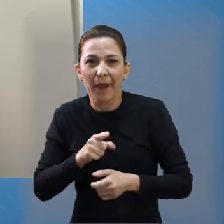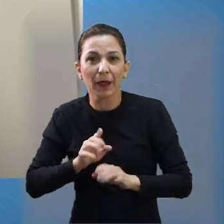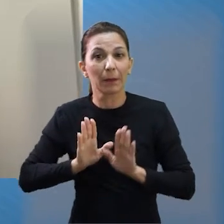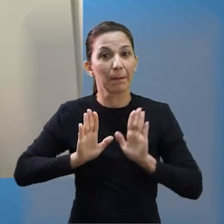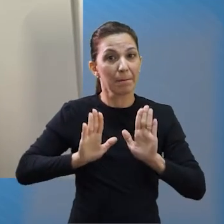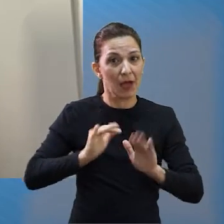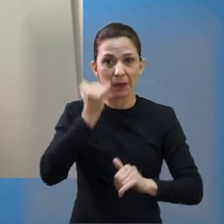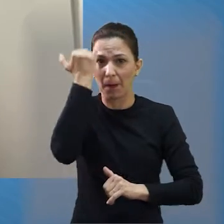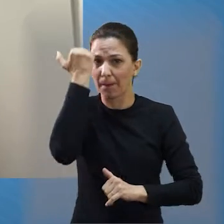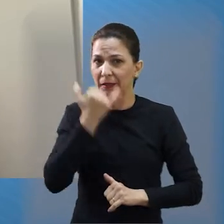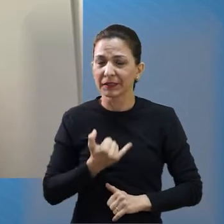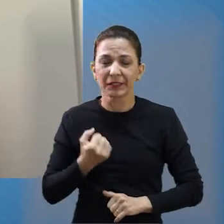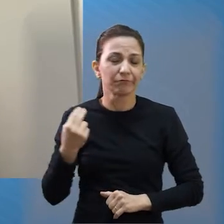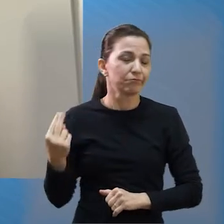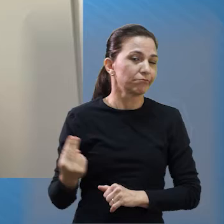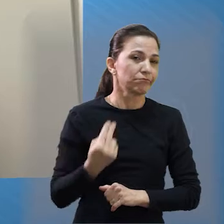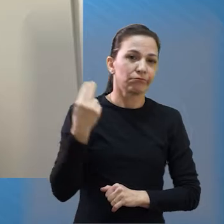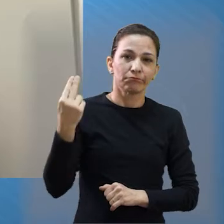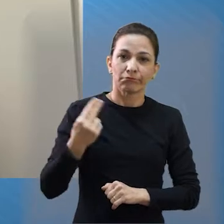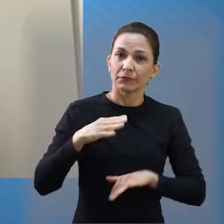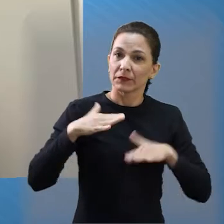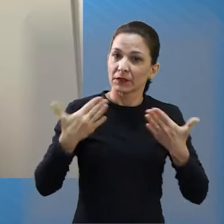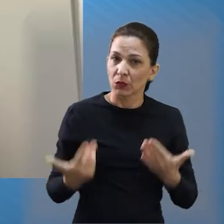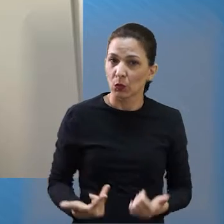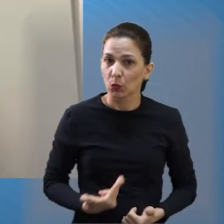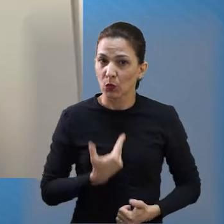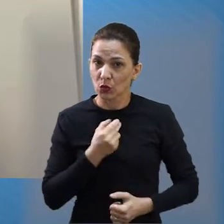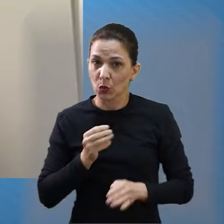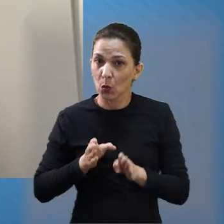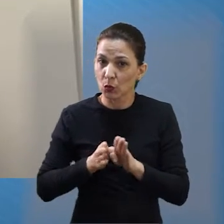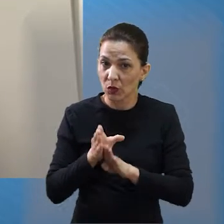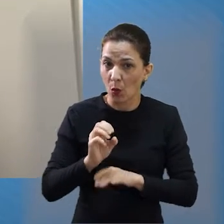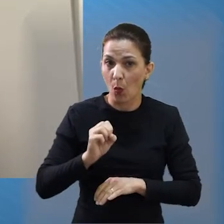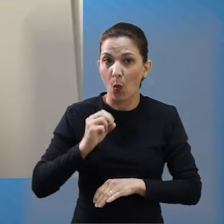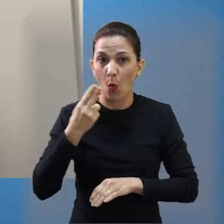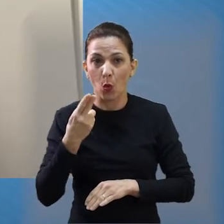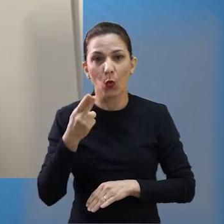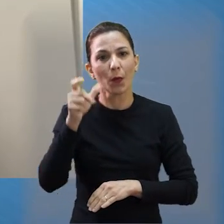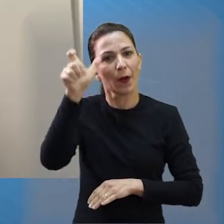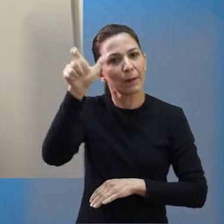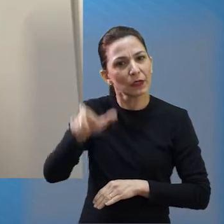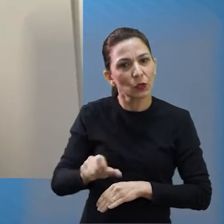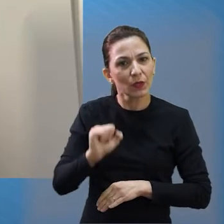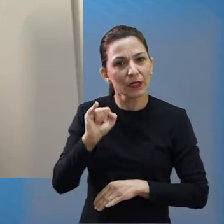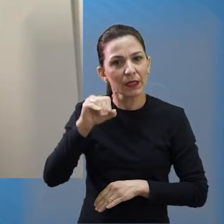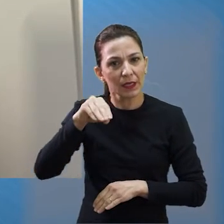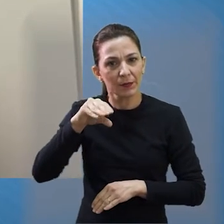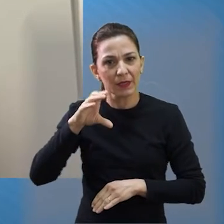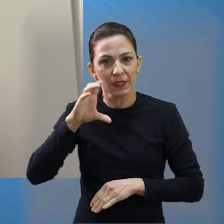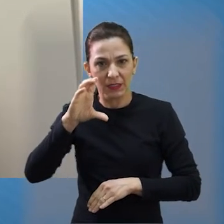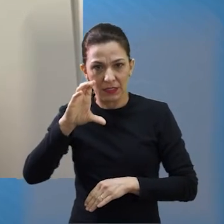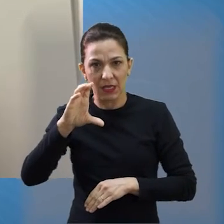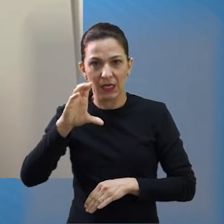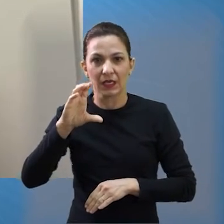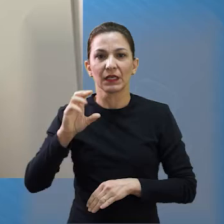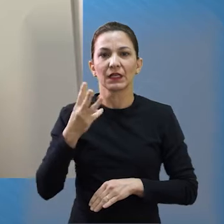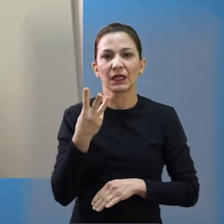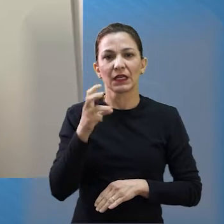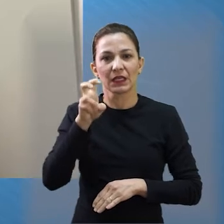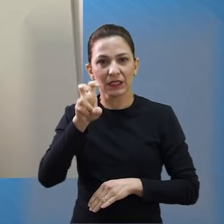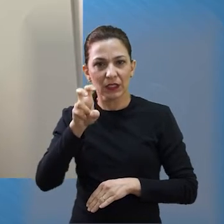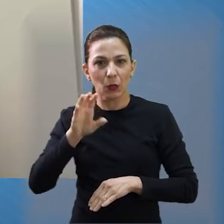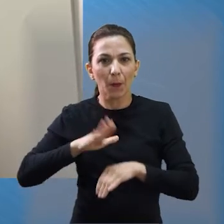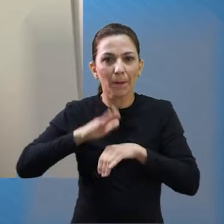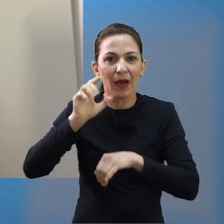vida, até o uso de medicamento, e não perdeu peso, ela pode ser indicada a cirurgia bariátrica. Ou pessoas com